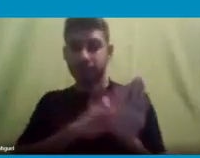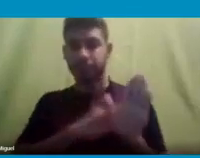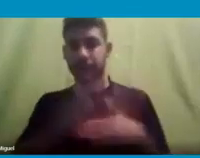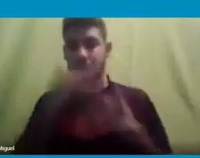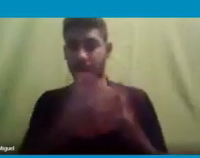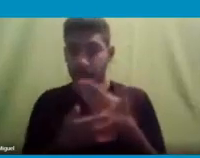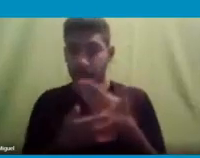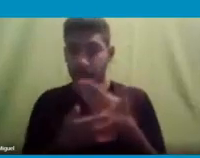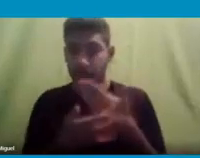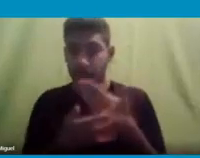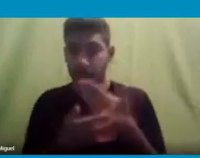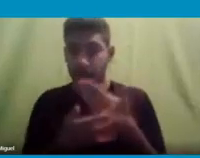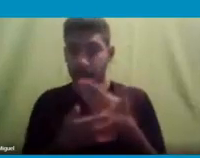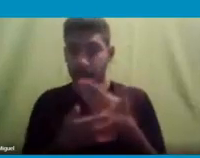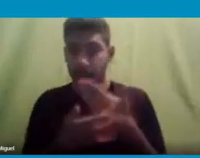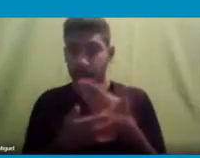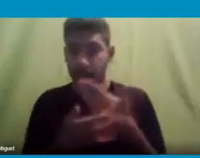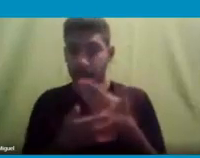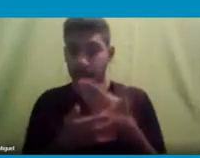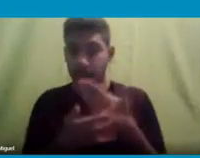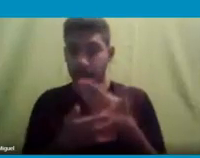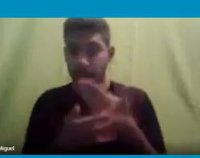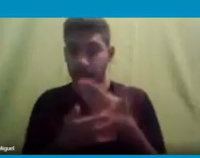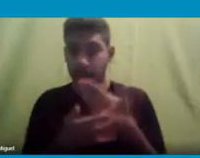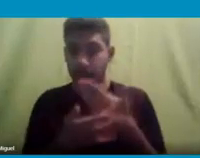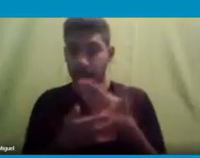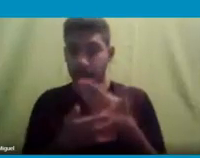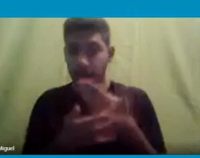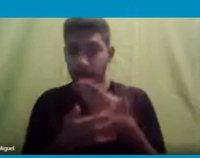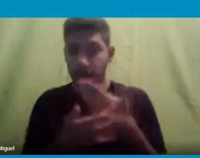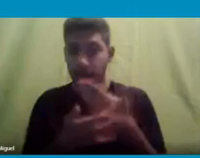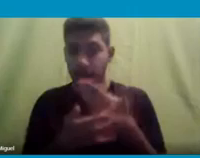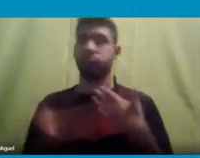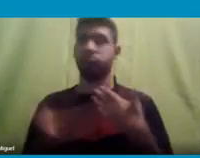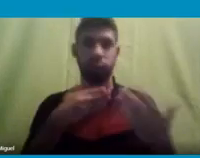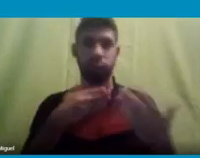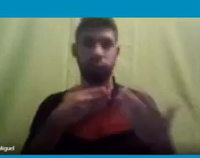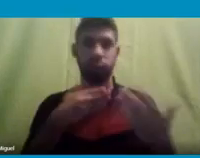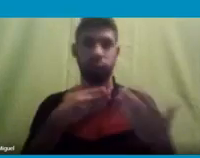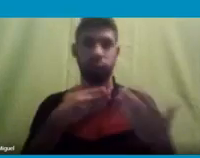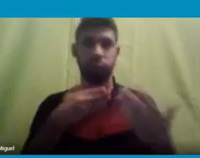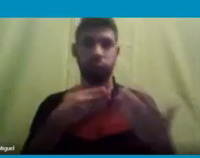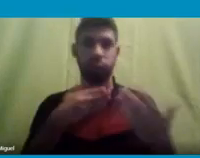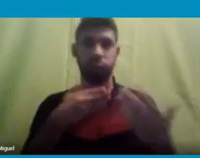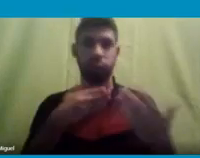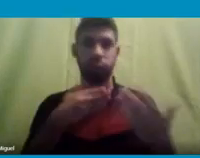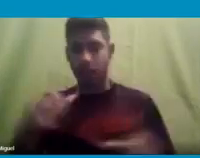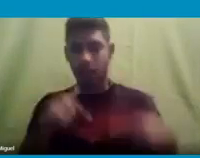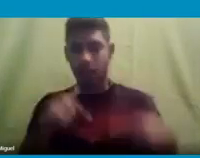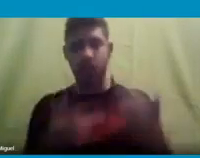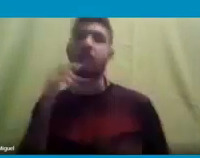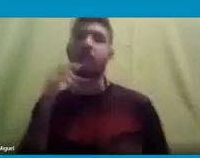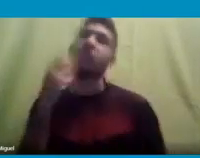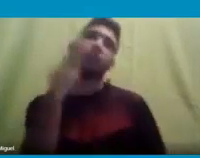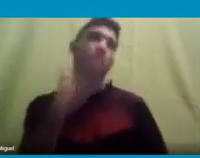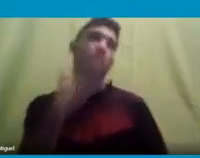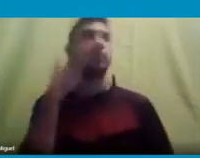que atuem para transformar essa realidade. Não me importa como, mas que ajam, que não fiquem só no discurso de